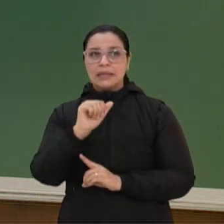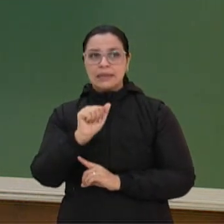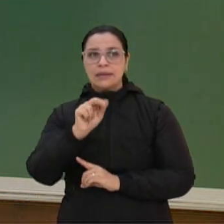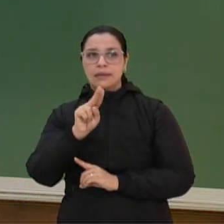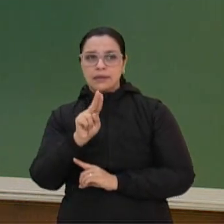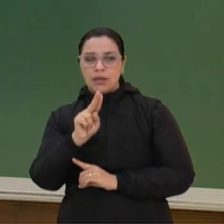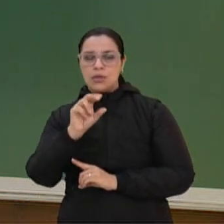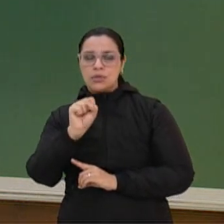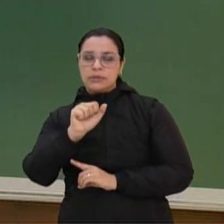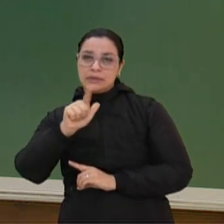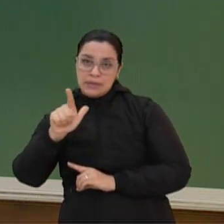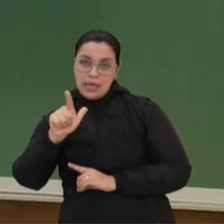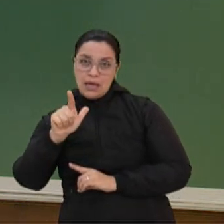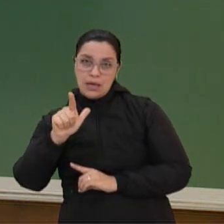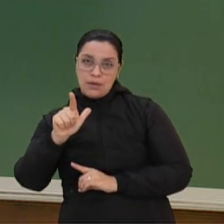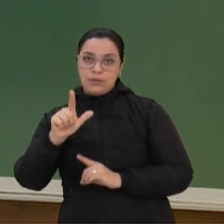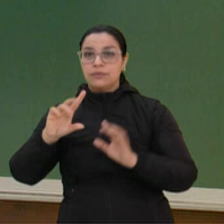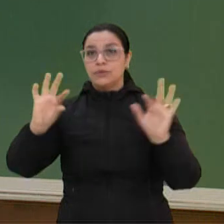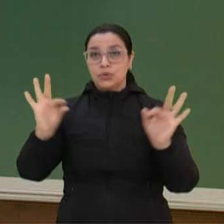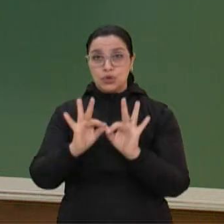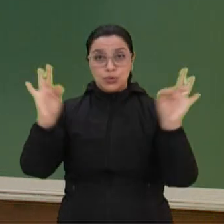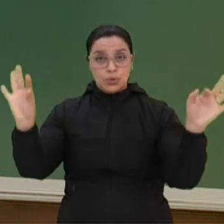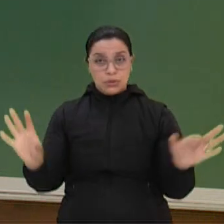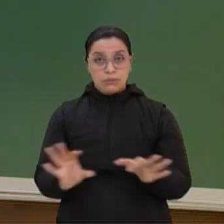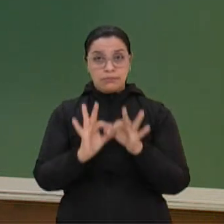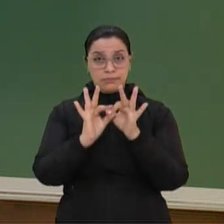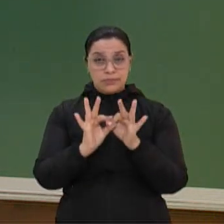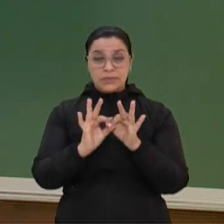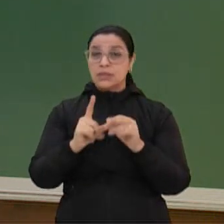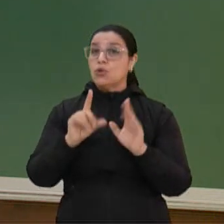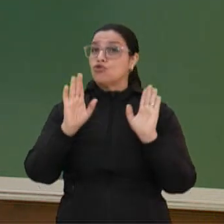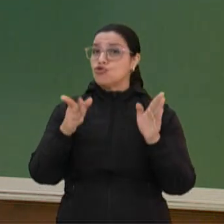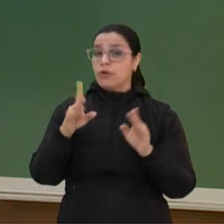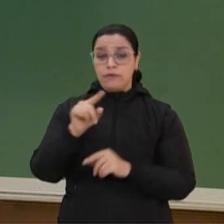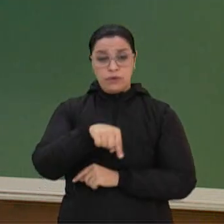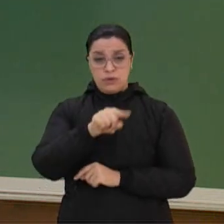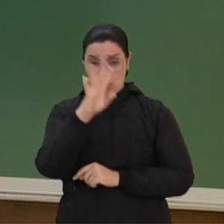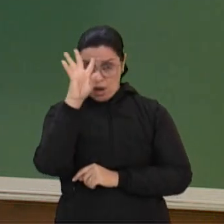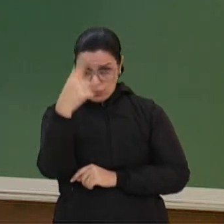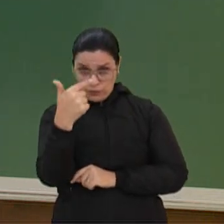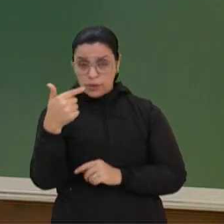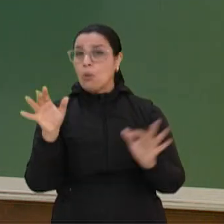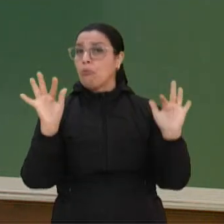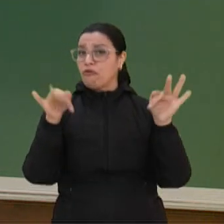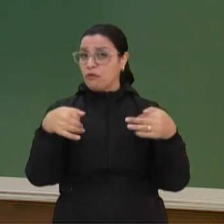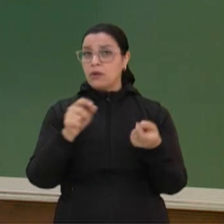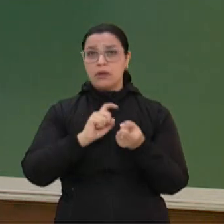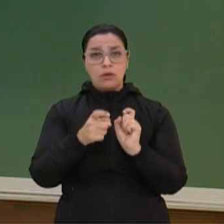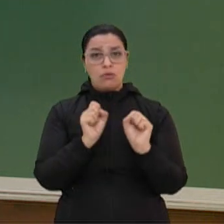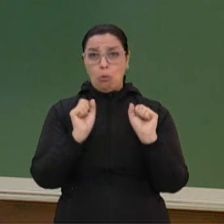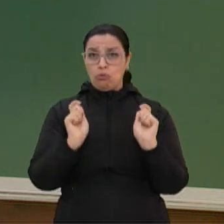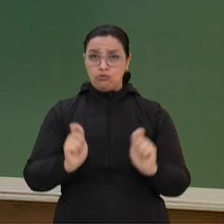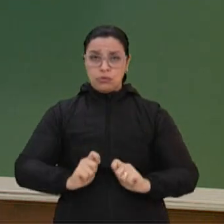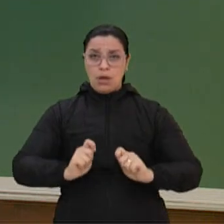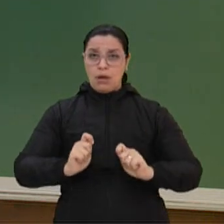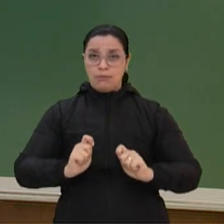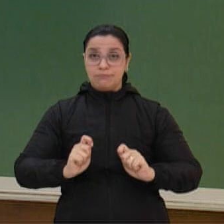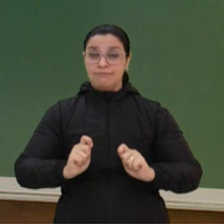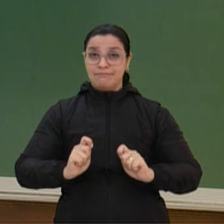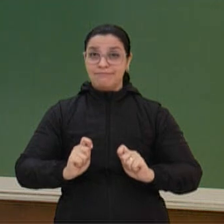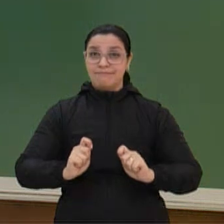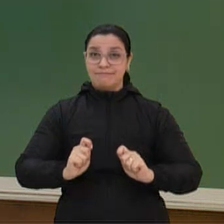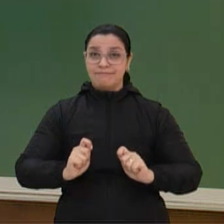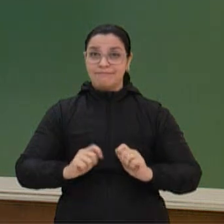oração subordinada causal. Já que a decisão foi tomada, podemos encerrar a